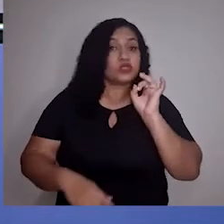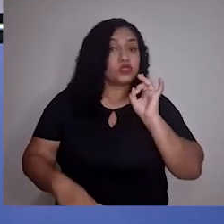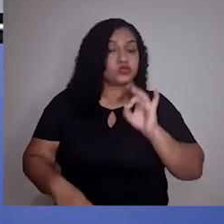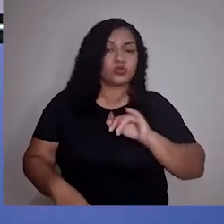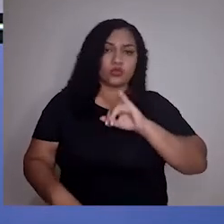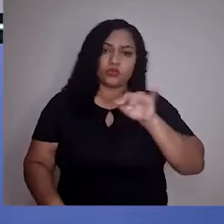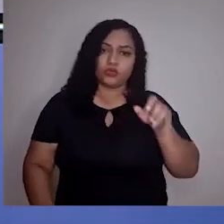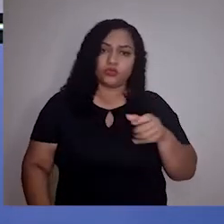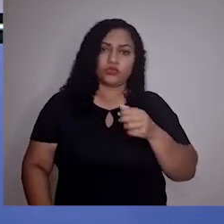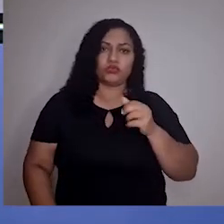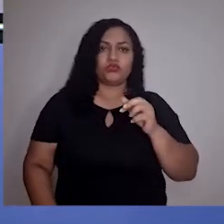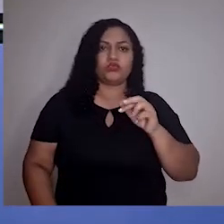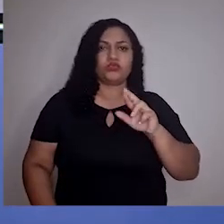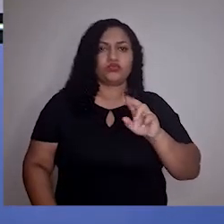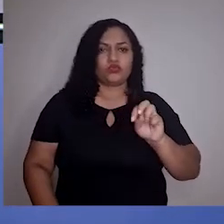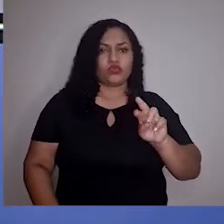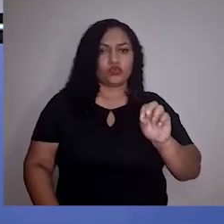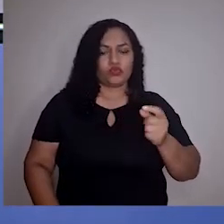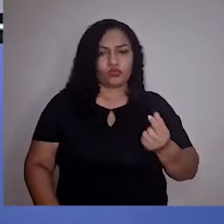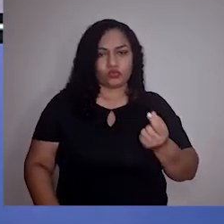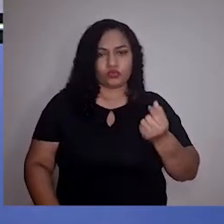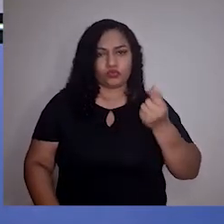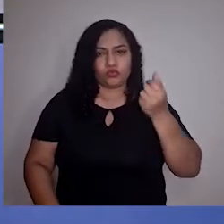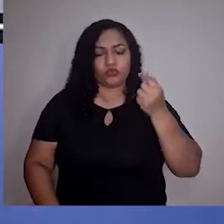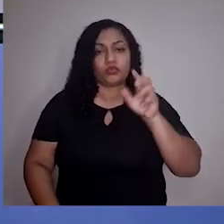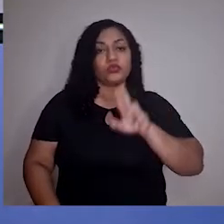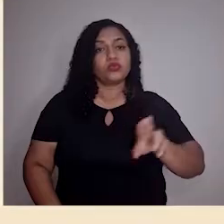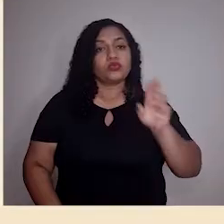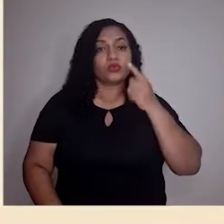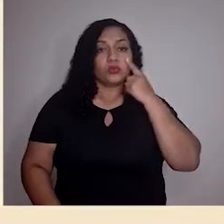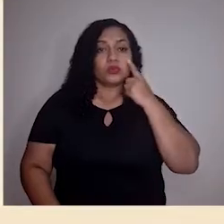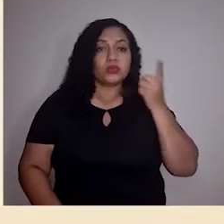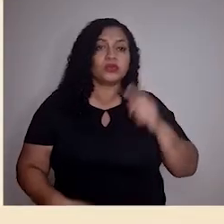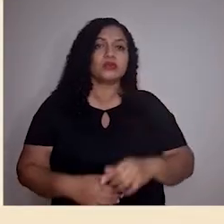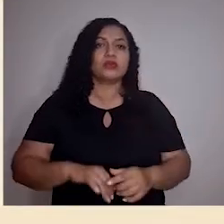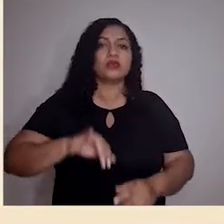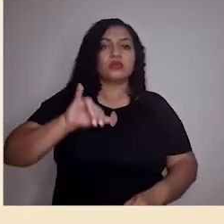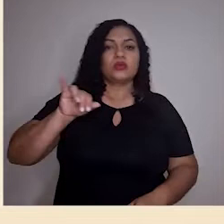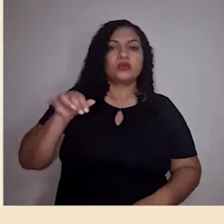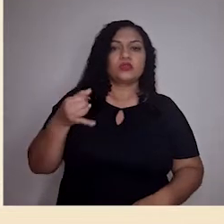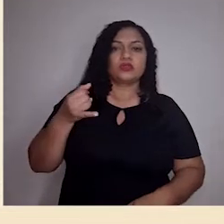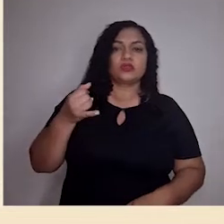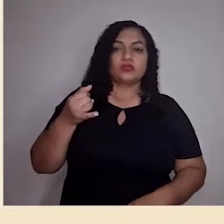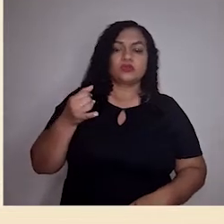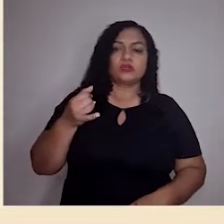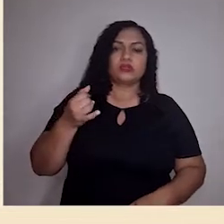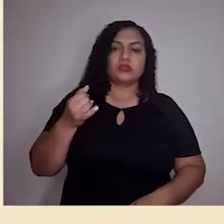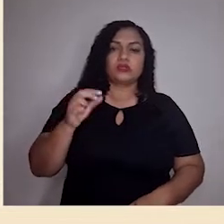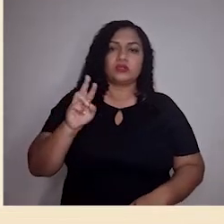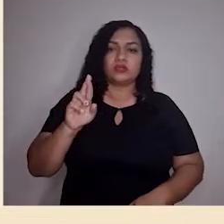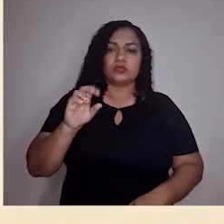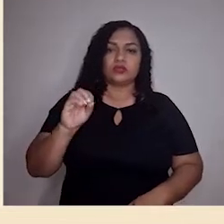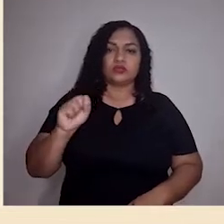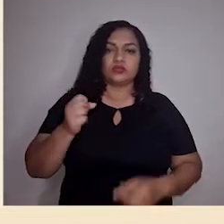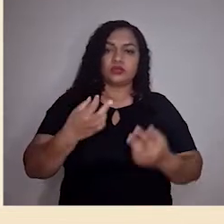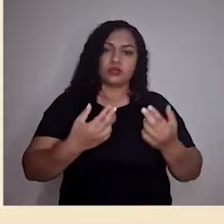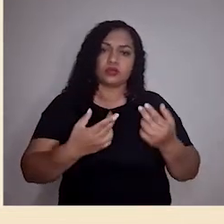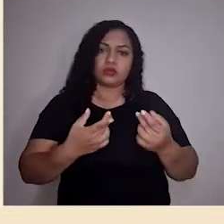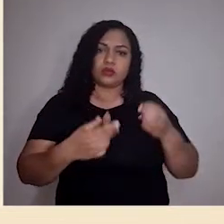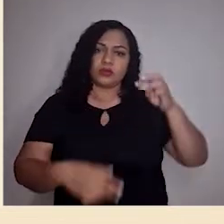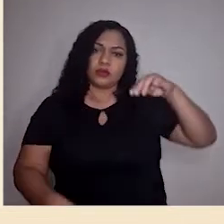os juros, a gente usa essa outra fórmula. Os juros é igual ao montante menos o